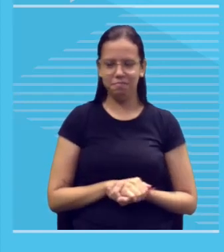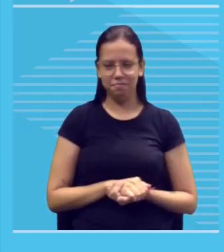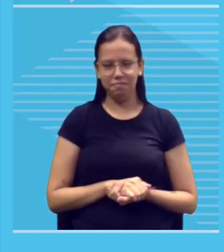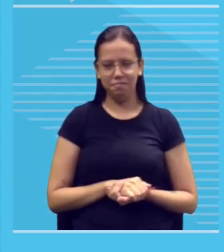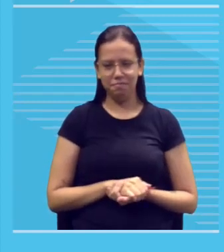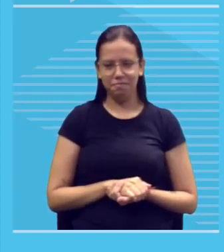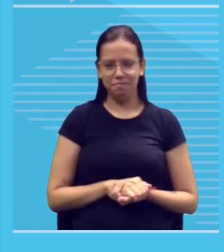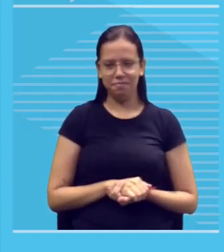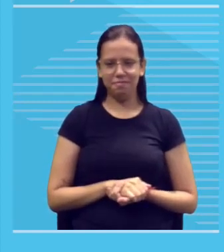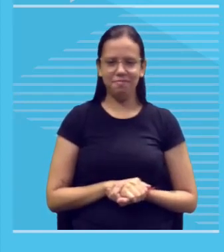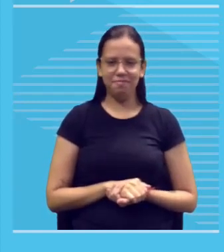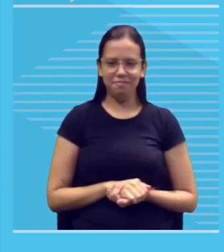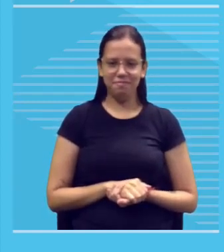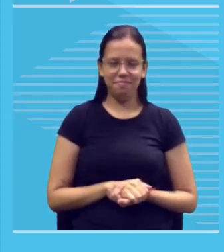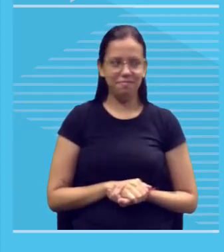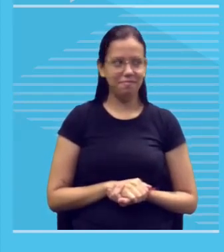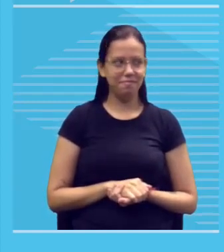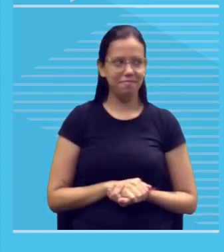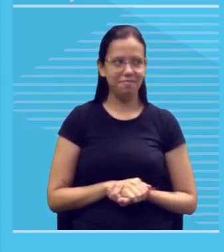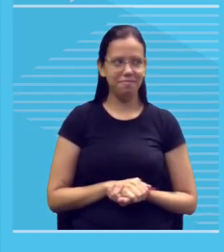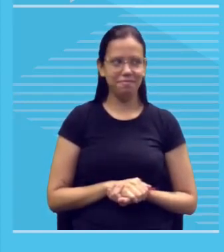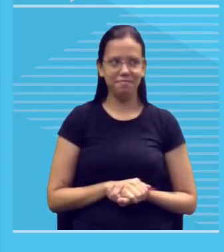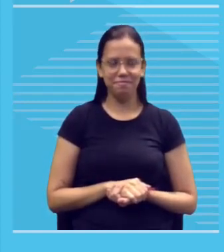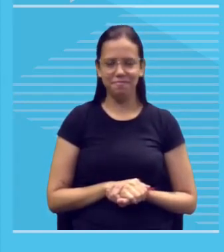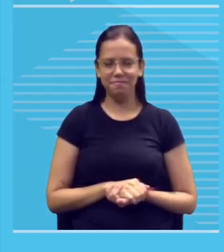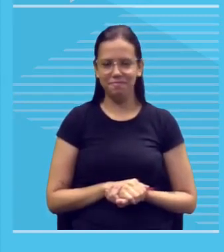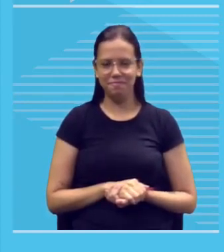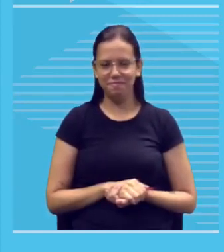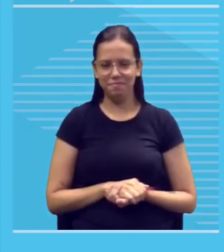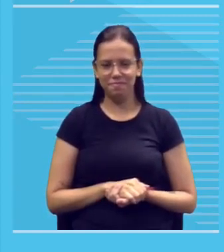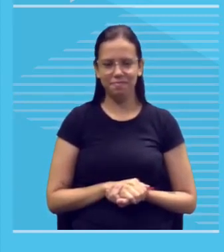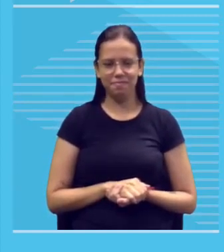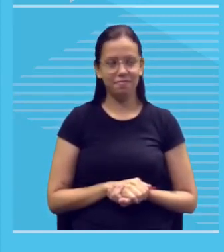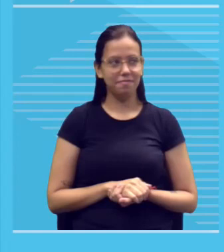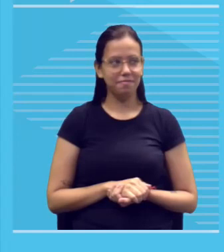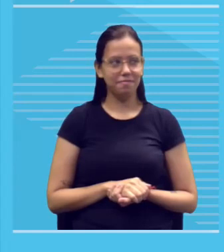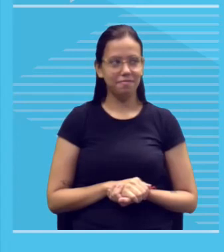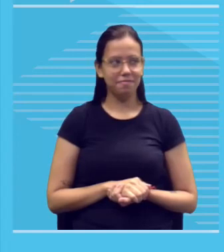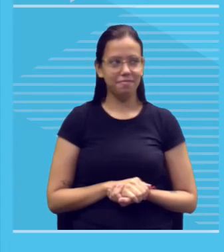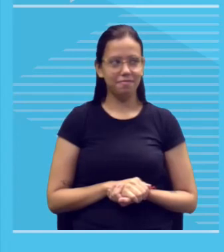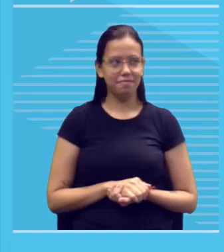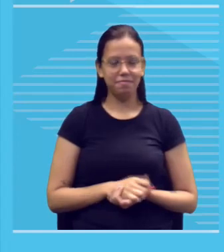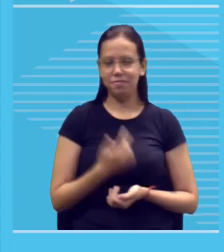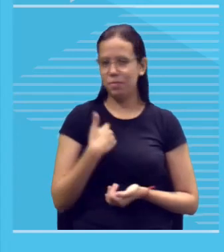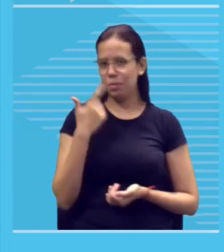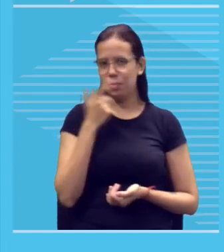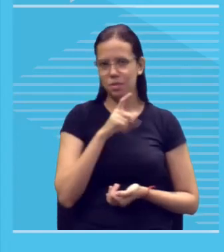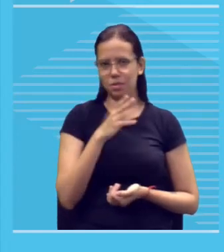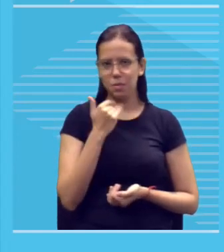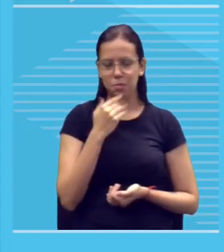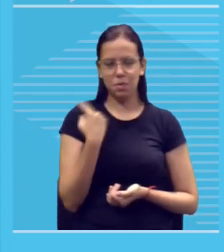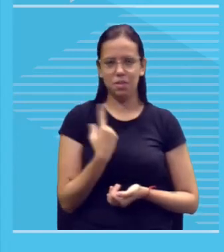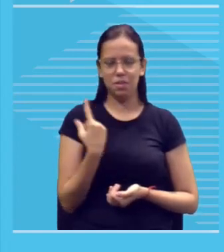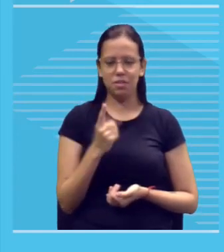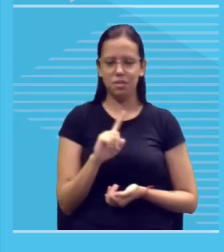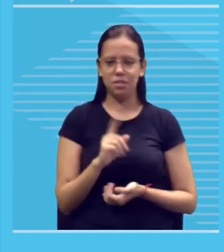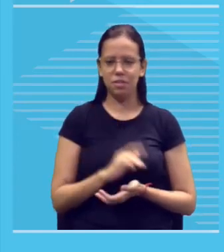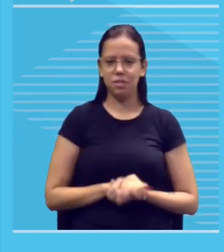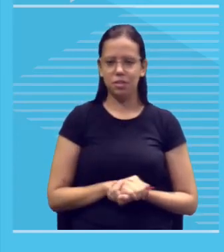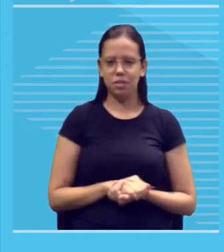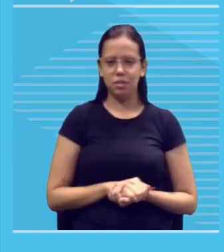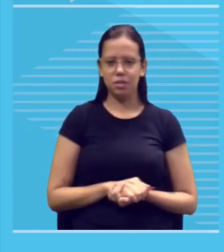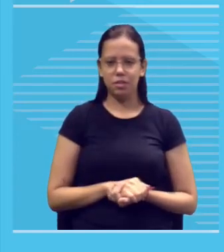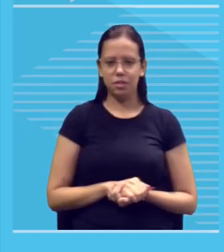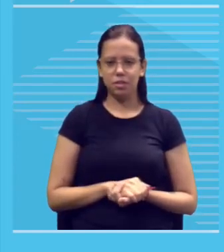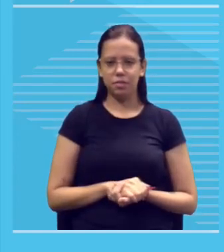acontece né ou que agora eu já eu não dou conta não frango assado amigo não come menos da